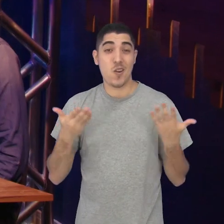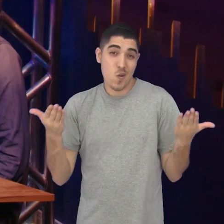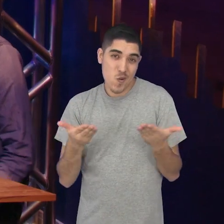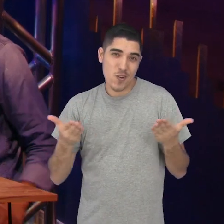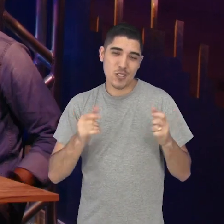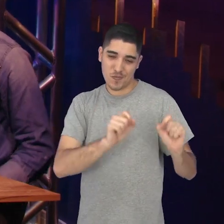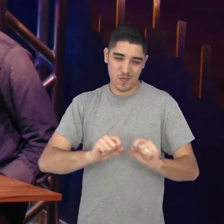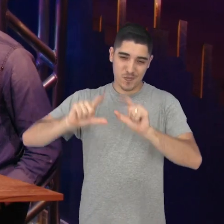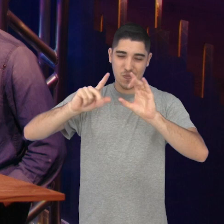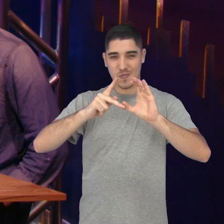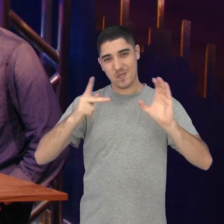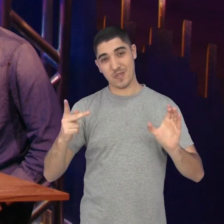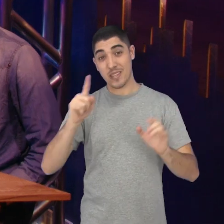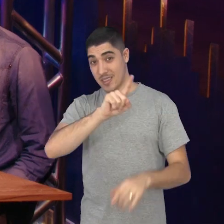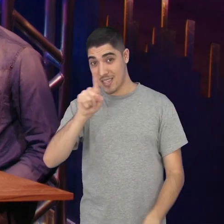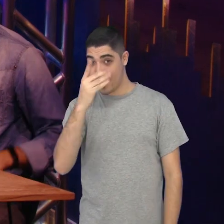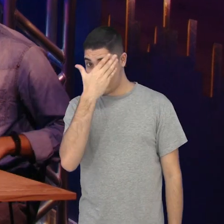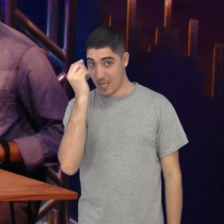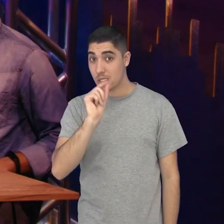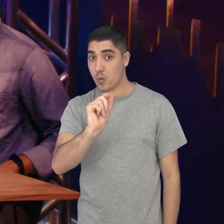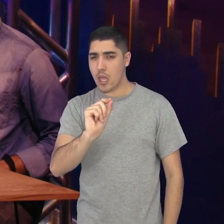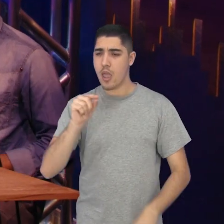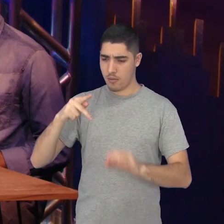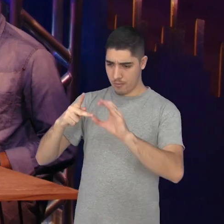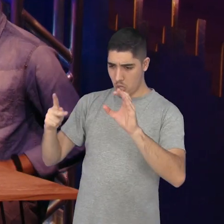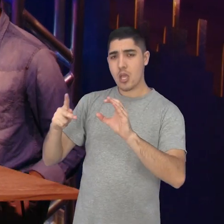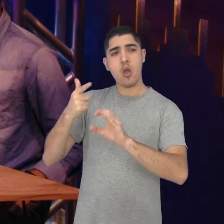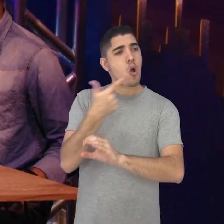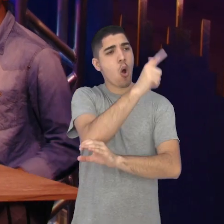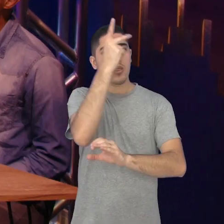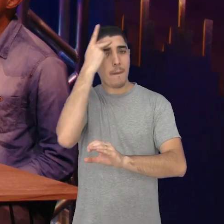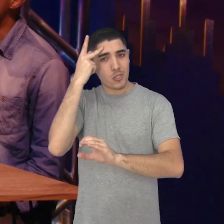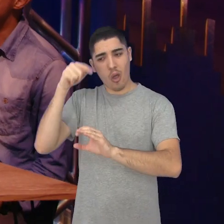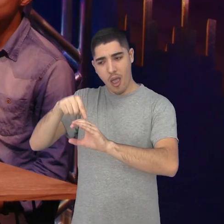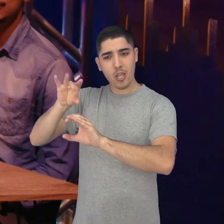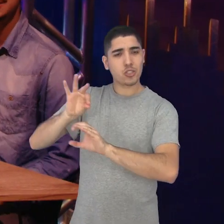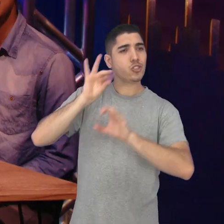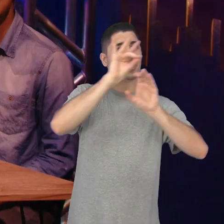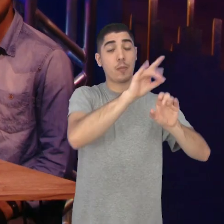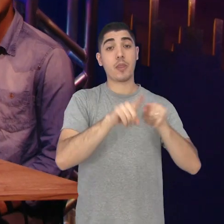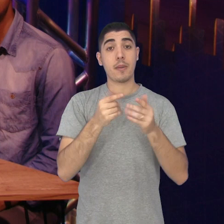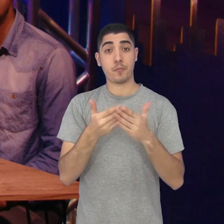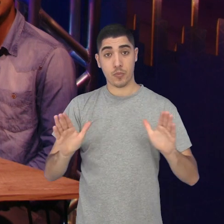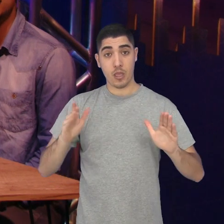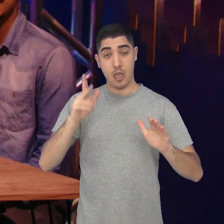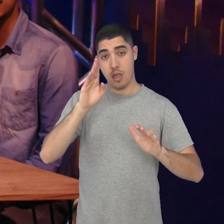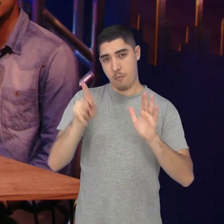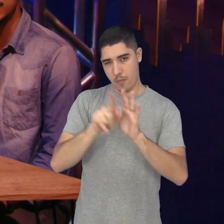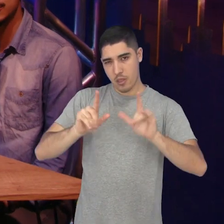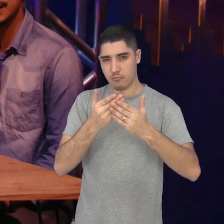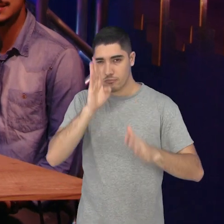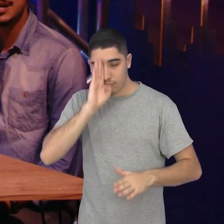é isso, galera. Esse foi o Pode Ser de hoje. Não esqueça de indicar o Pode Ser para outras pessoas. A gente tá na TV aberta no